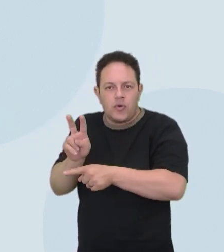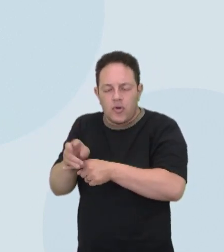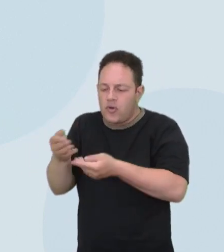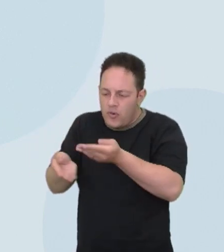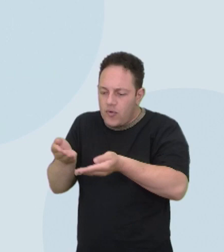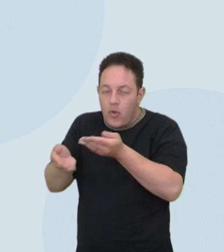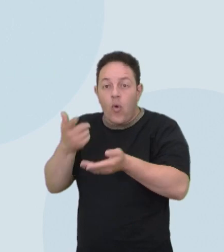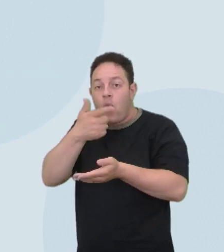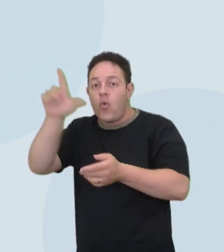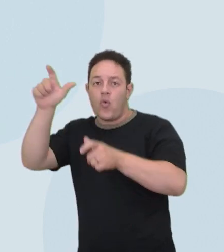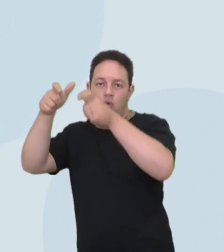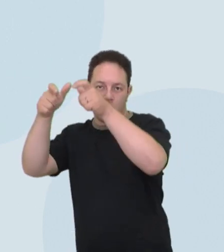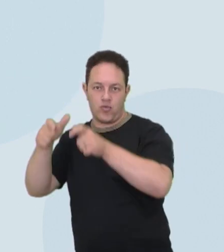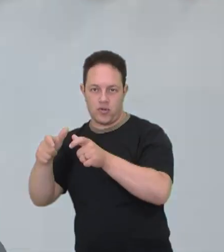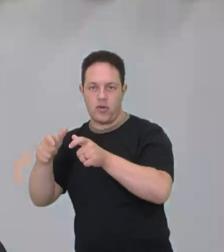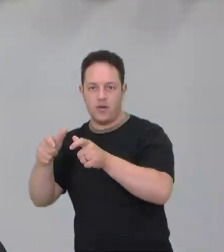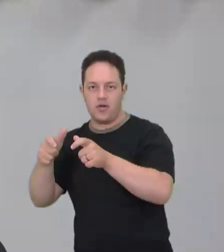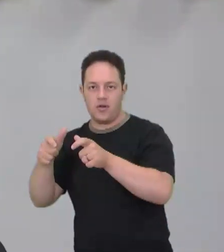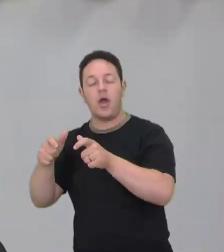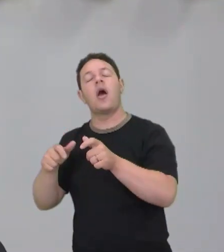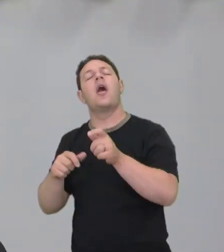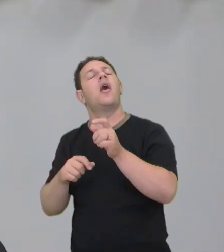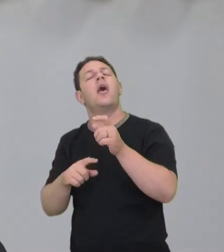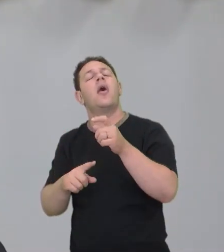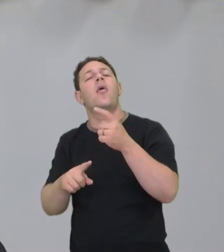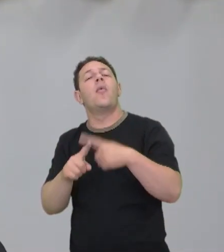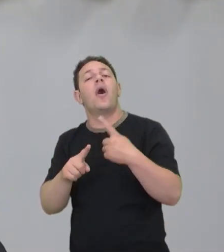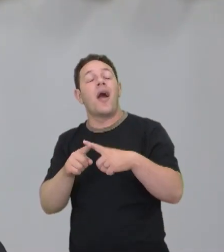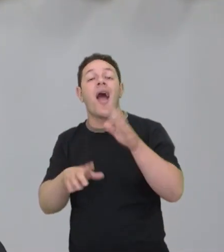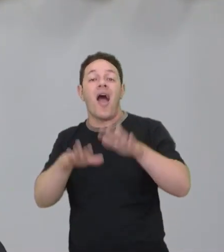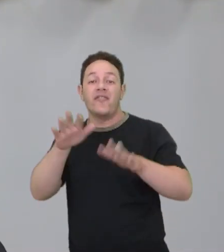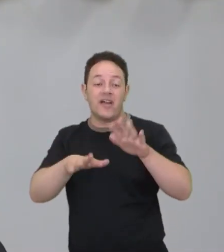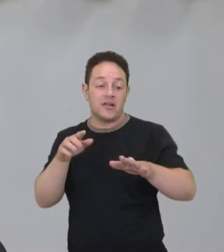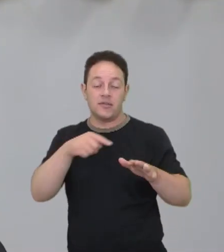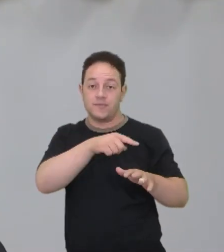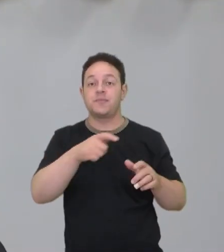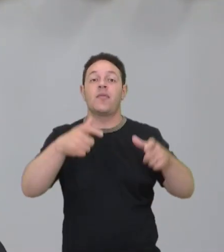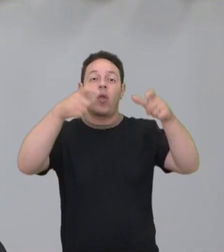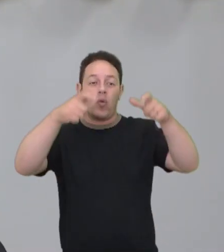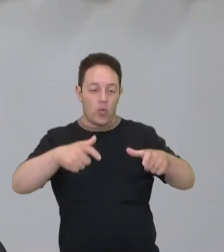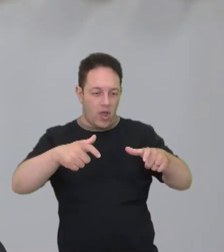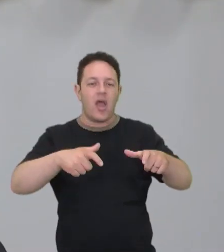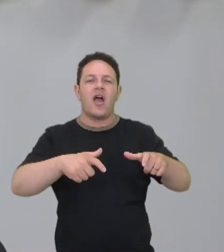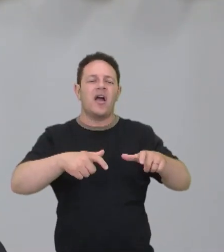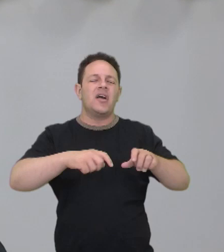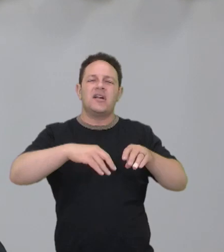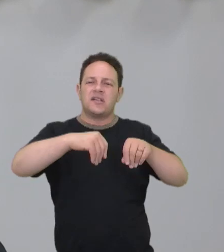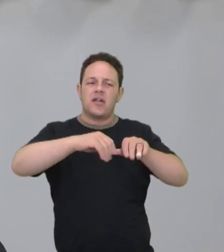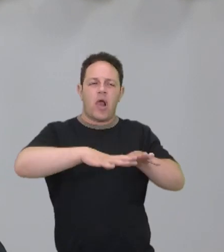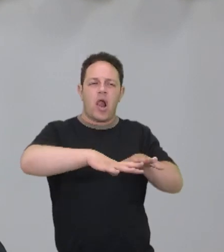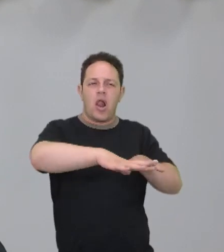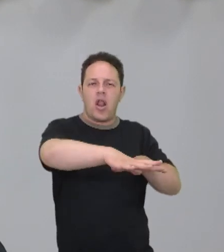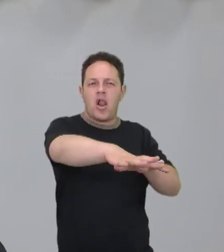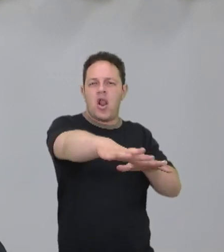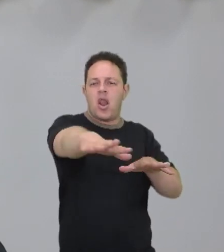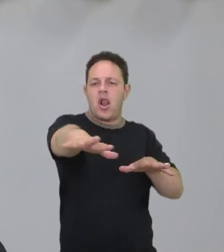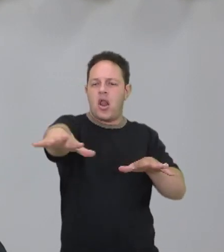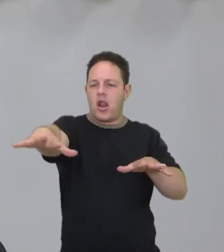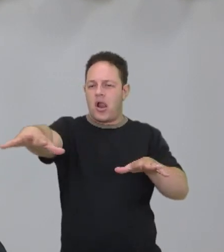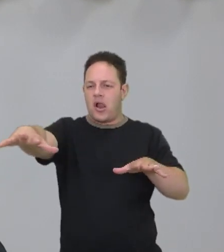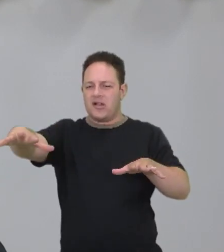em outro lugar. Isso acontece justamente quando eu tenho um ambiente que já tem uma